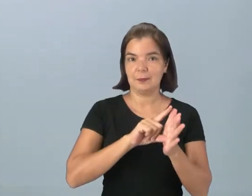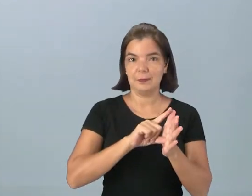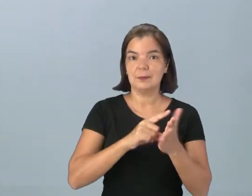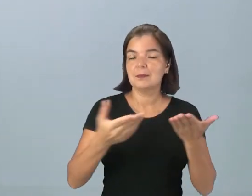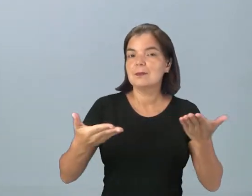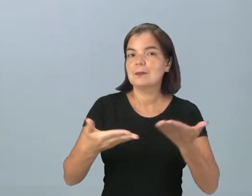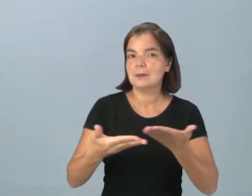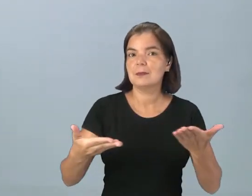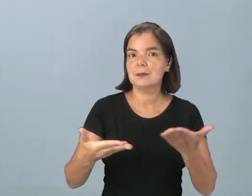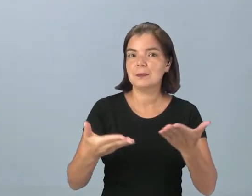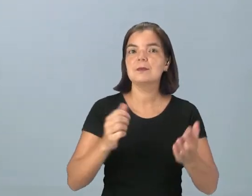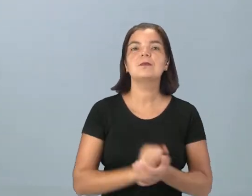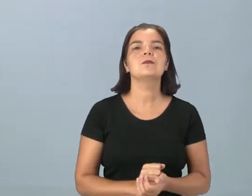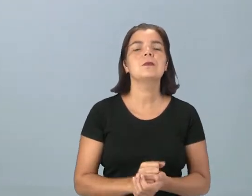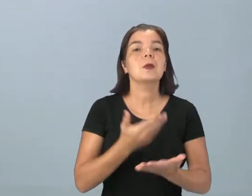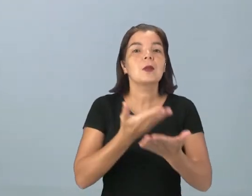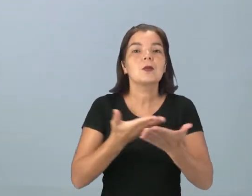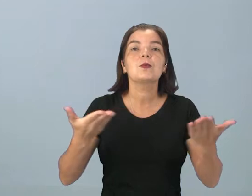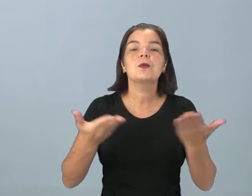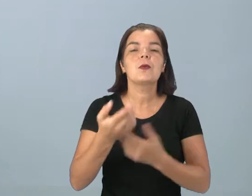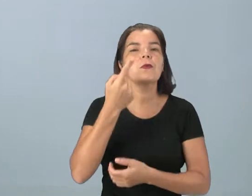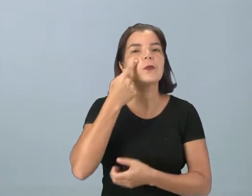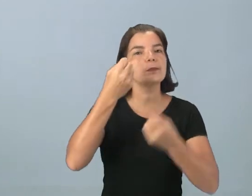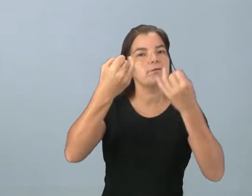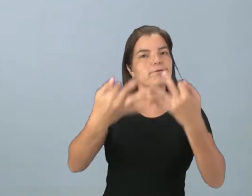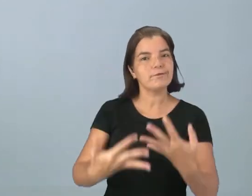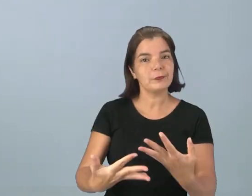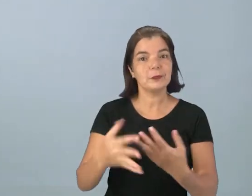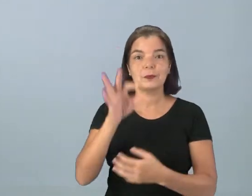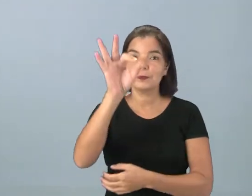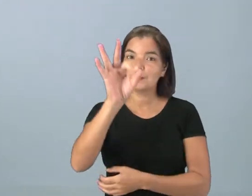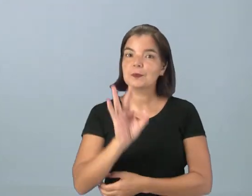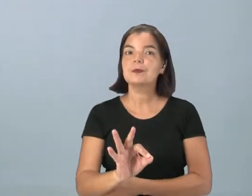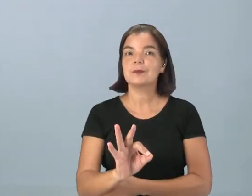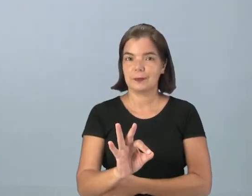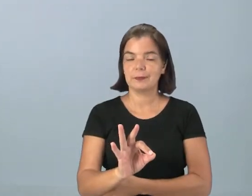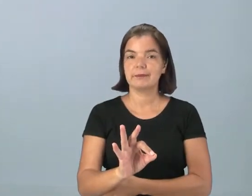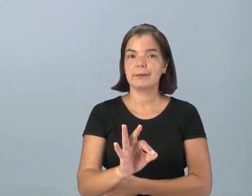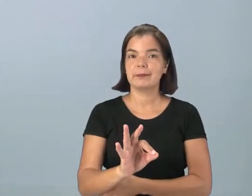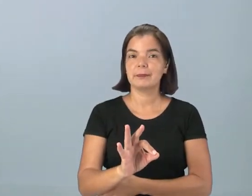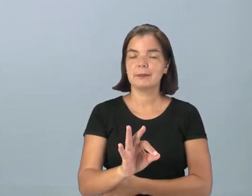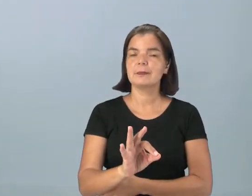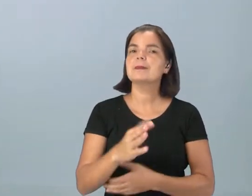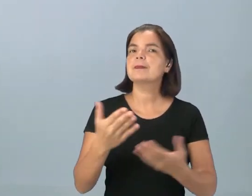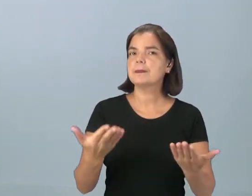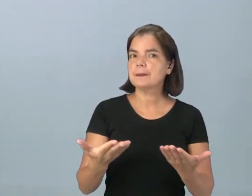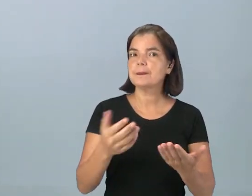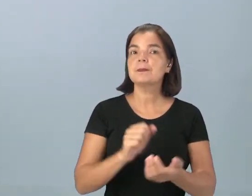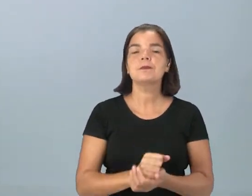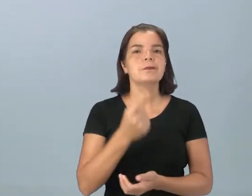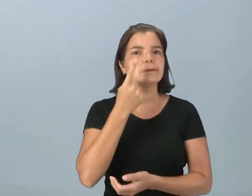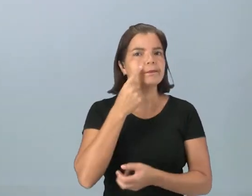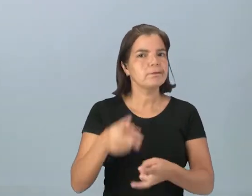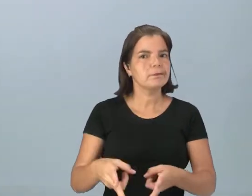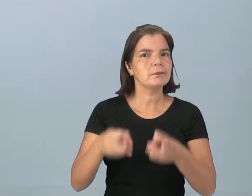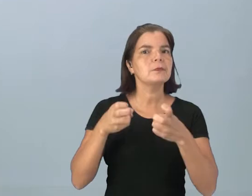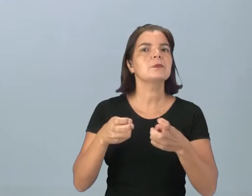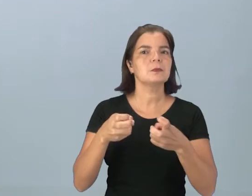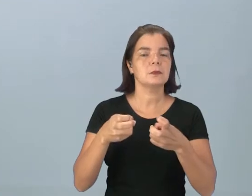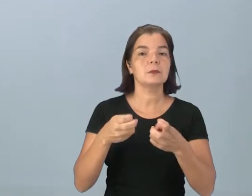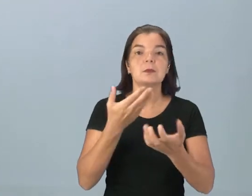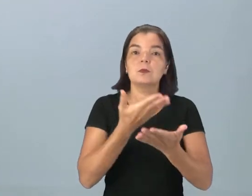agora. E na nossa aula de hoje nós vamos falar sobre porcentagem. A partir de então, vocês vão perceber que as